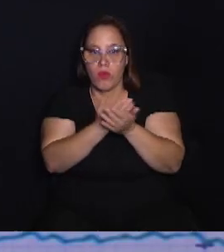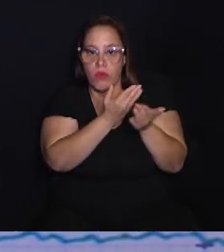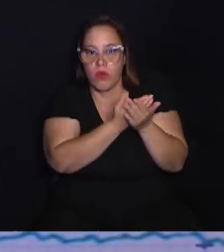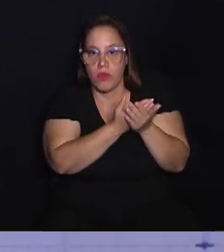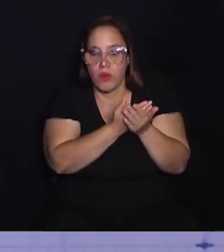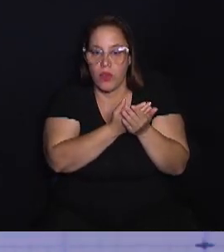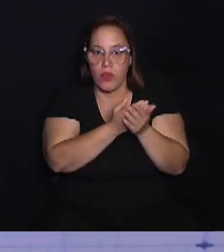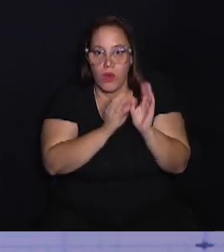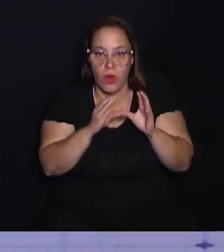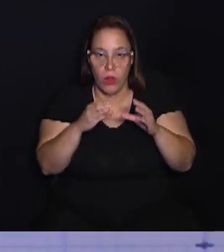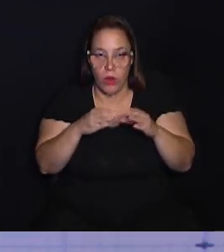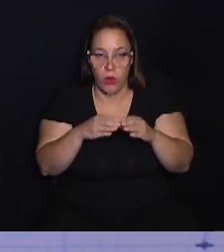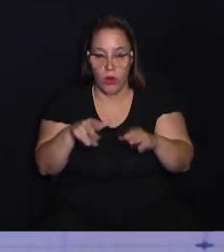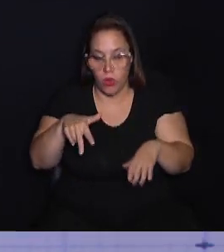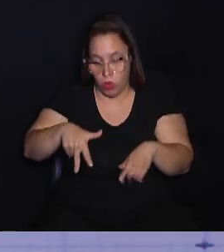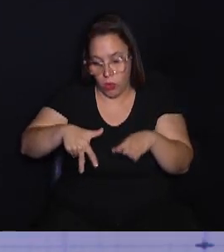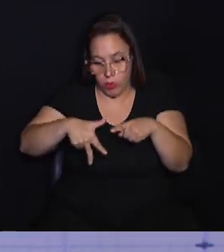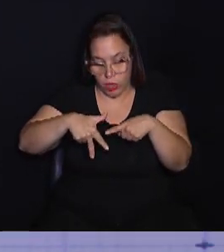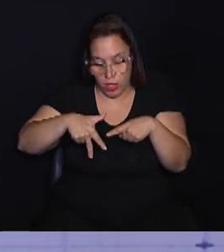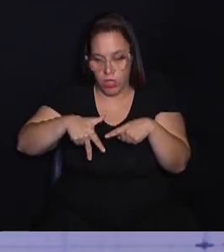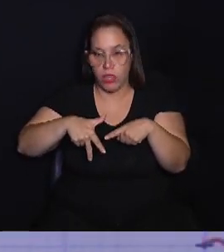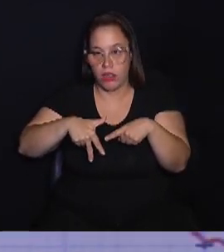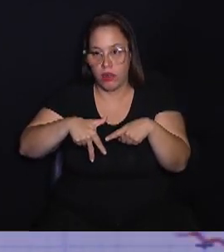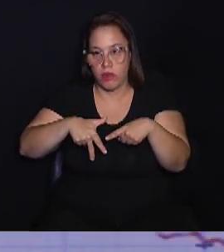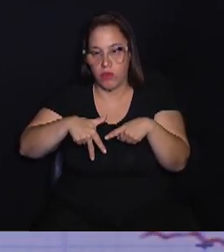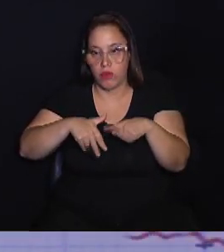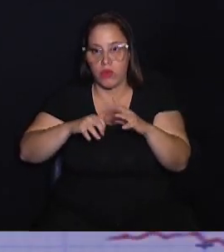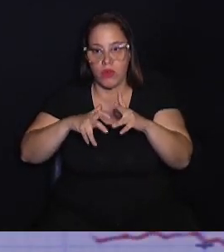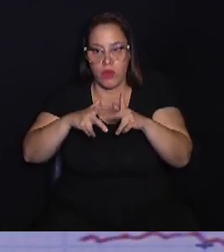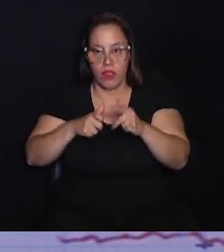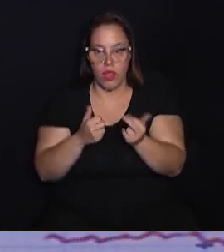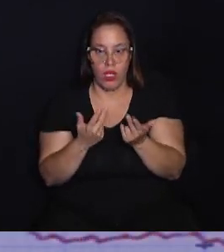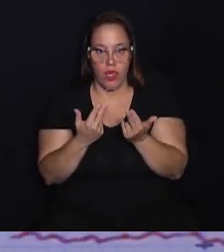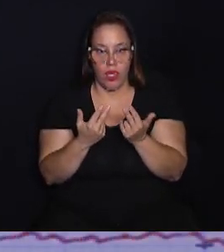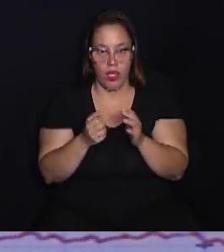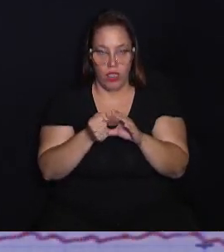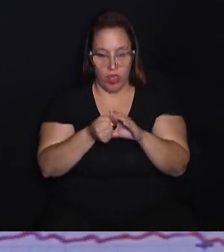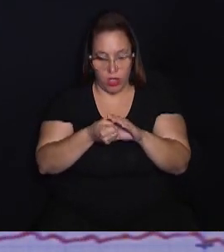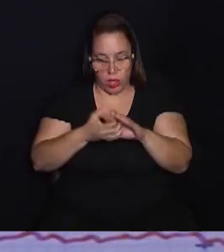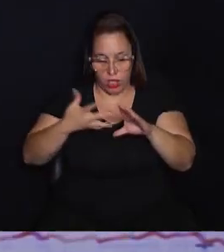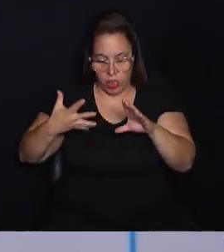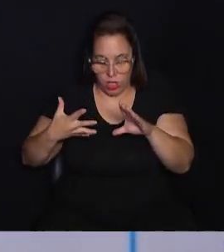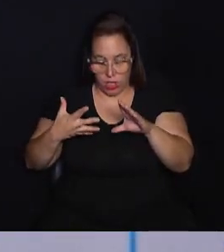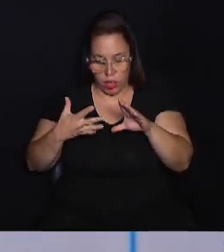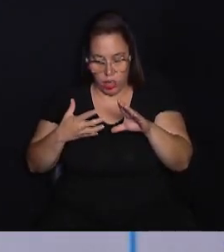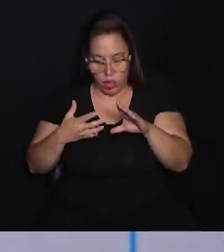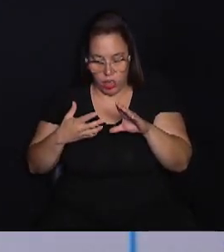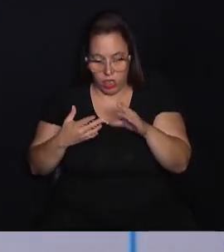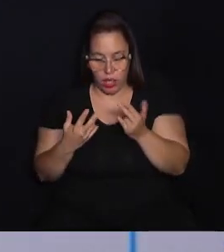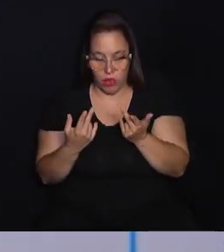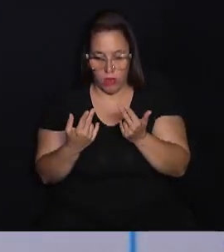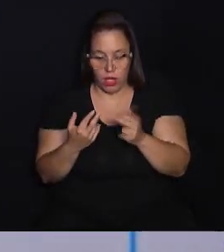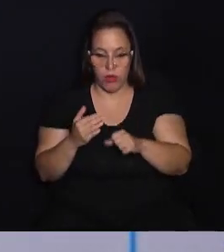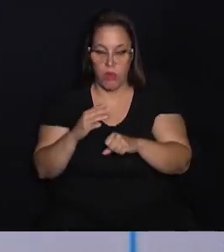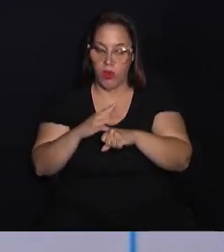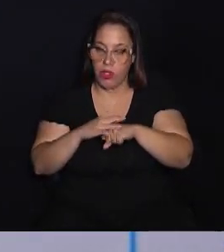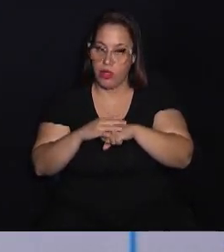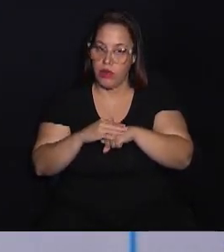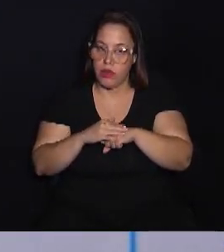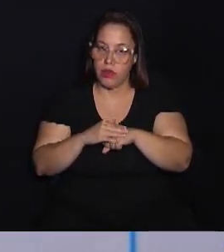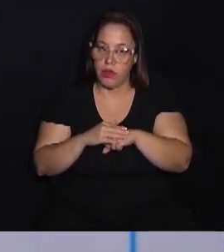que um grupo de pacientes, todos com as mesmas características, com a mesma doença, ele